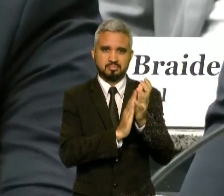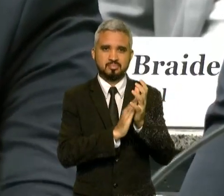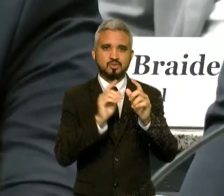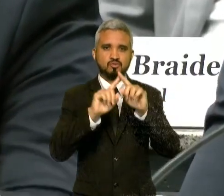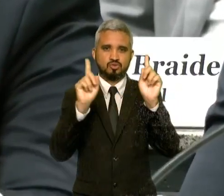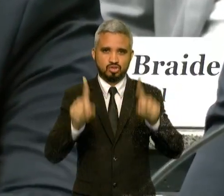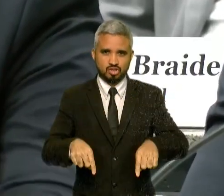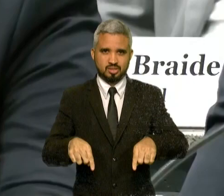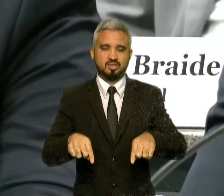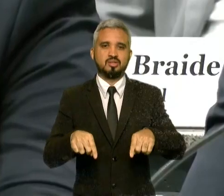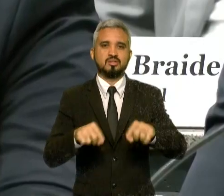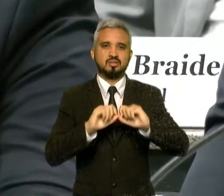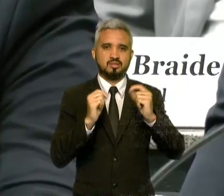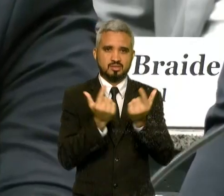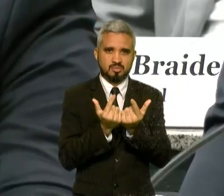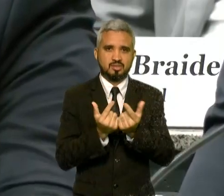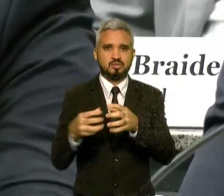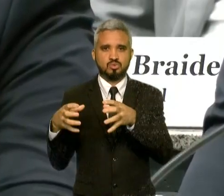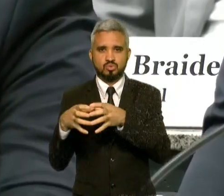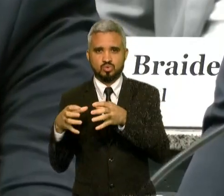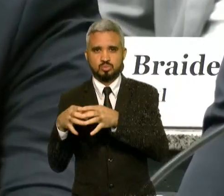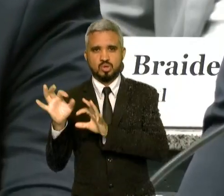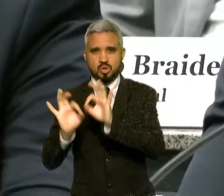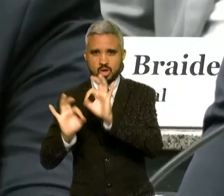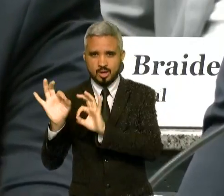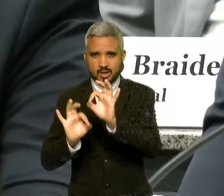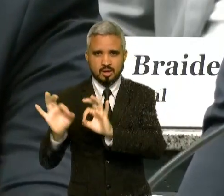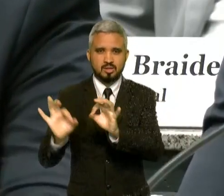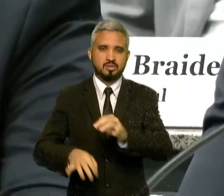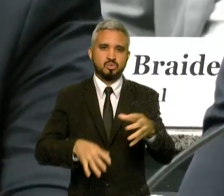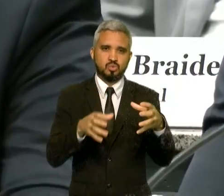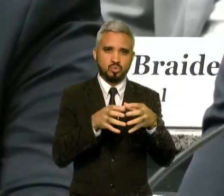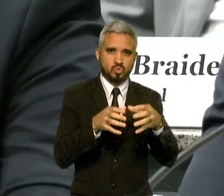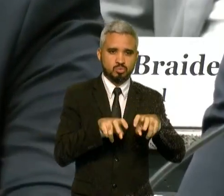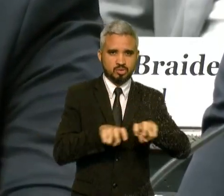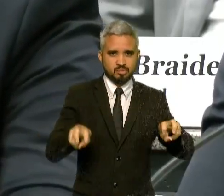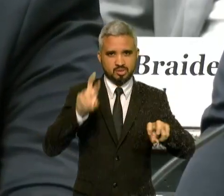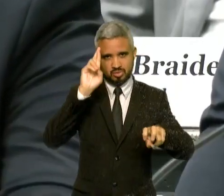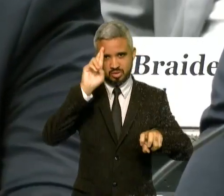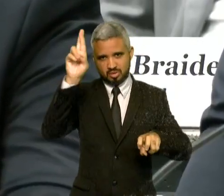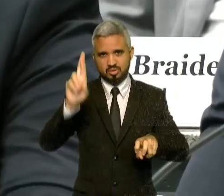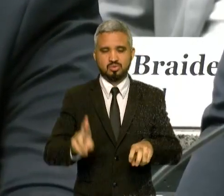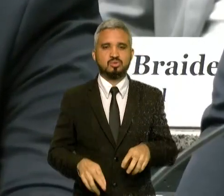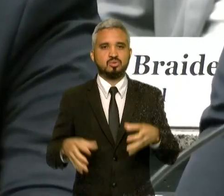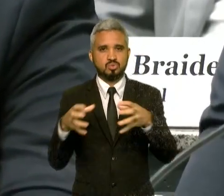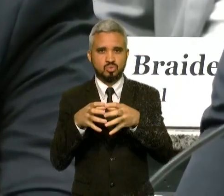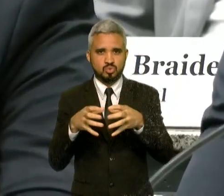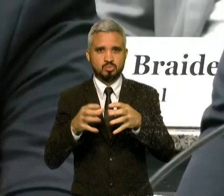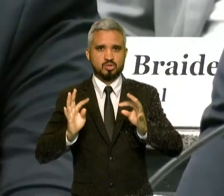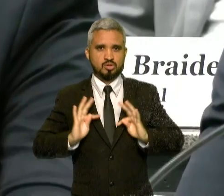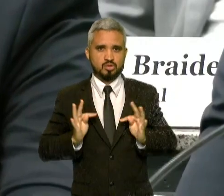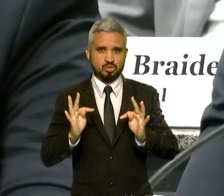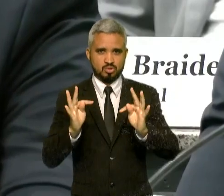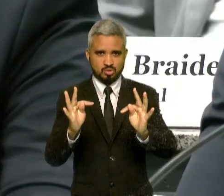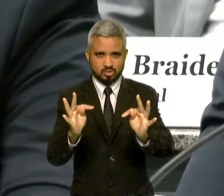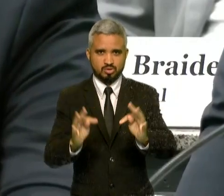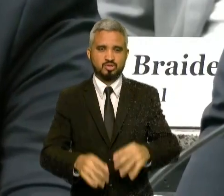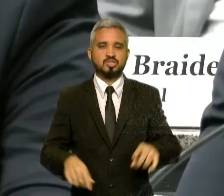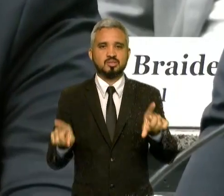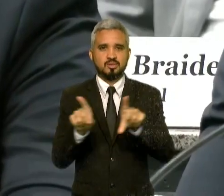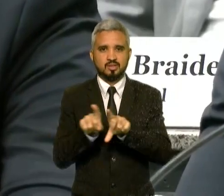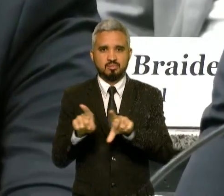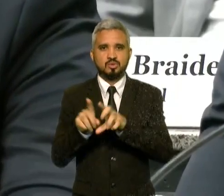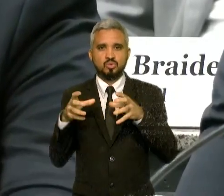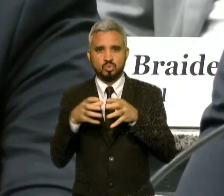equipe cerimonial, a equipe da direção da mesa, a equipe da tecnologia, toda a imprensa que cobre, a segurança principalmente, que